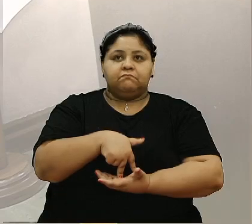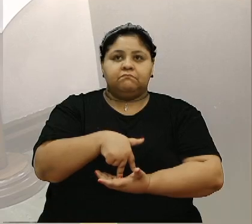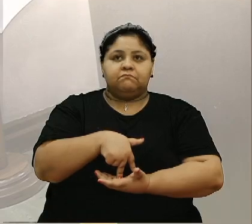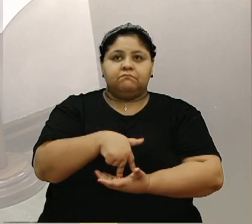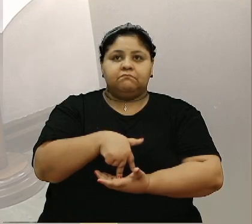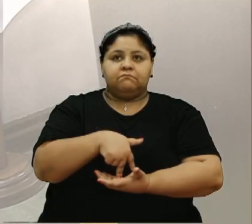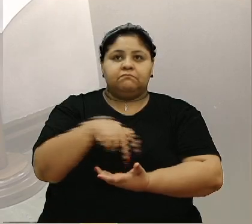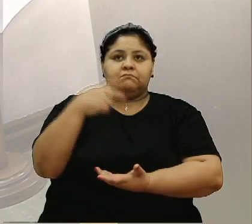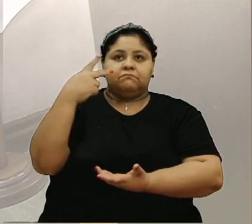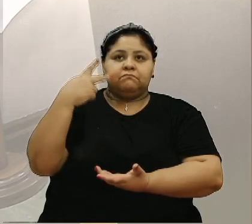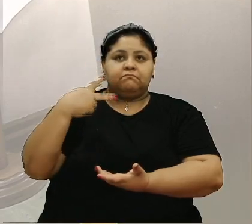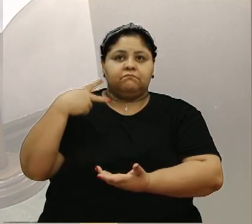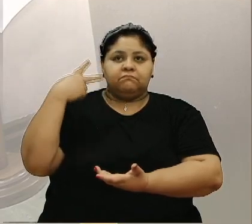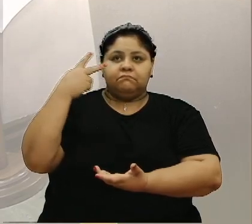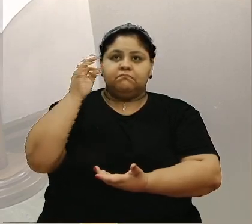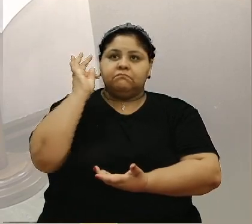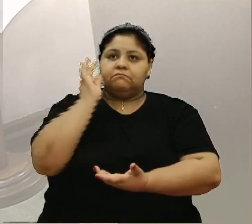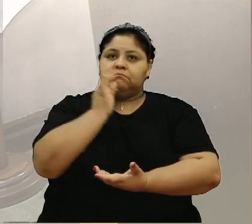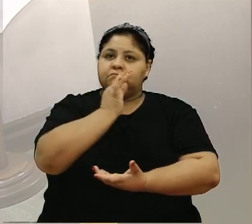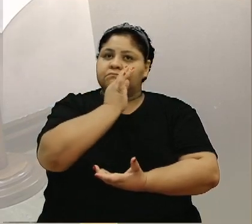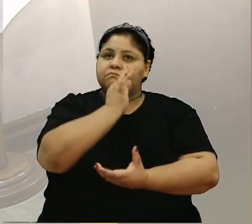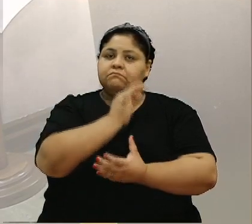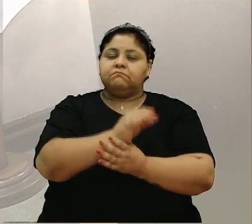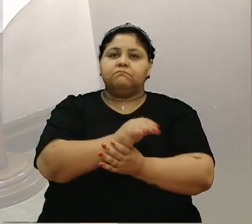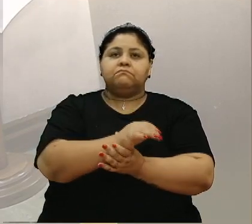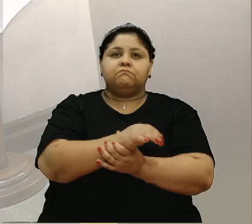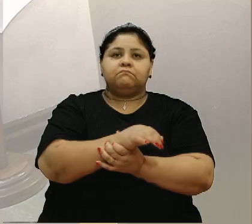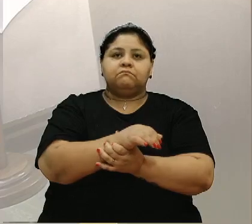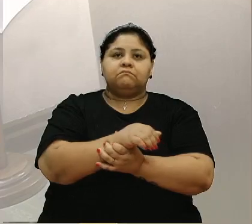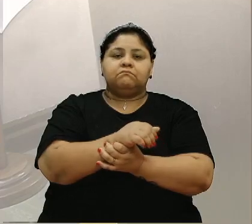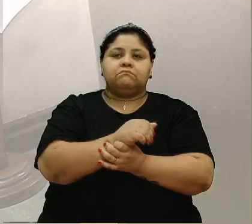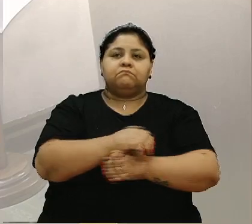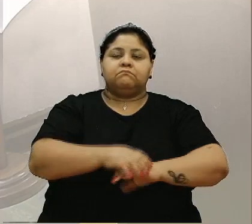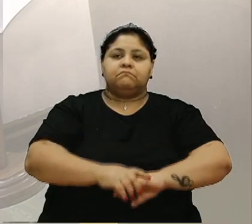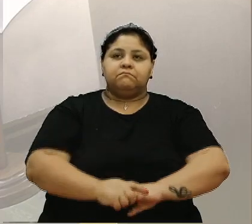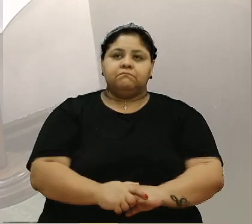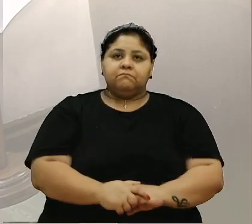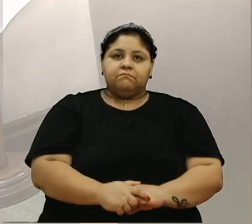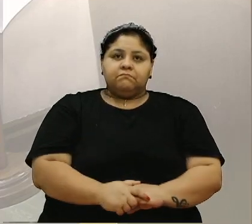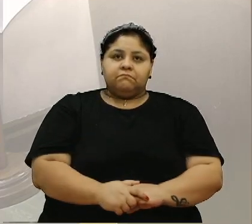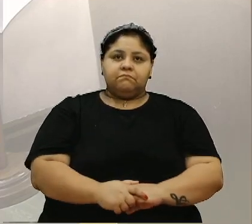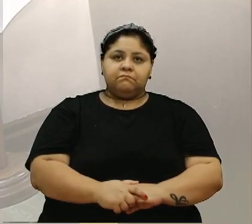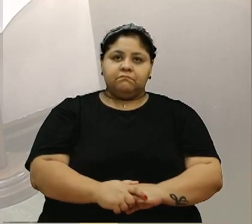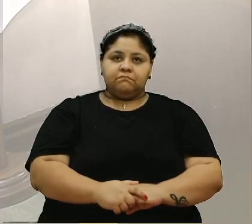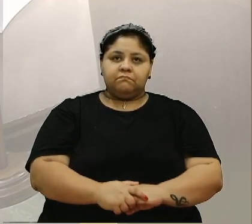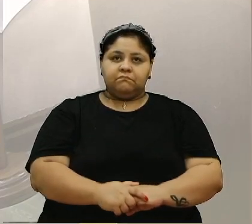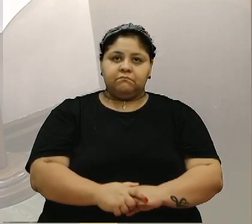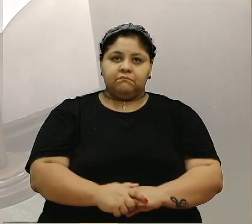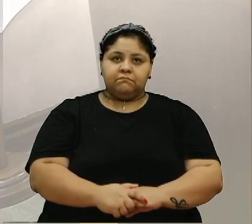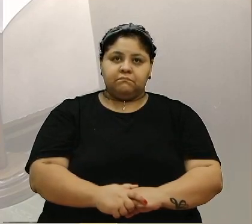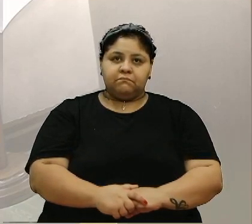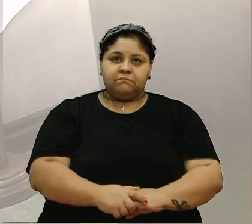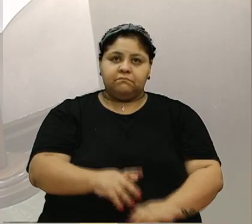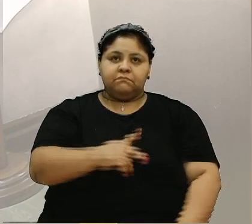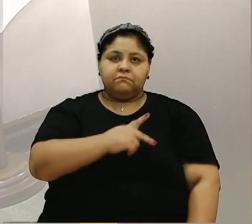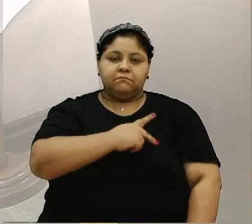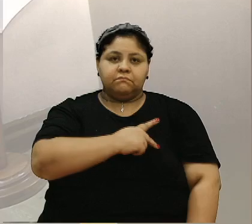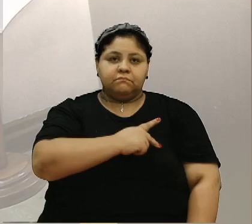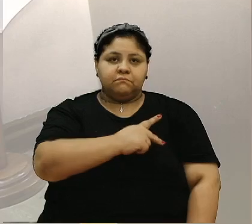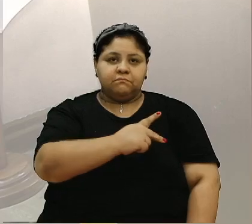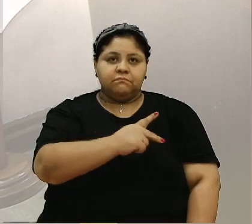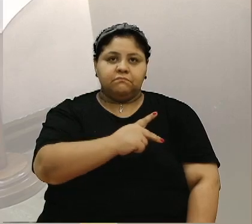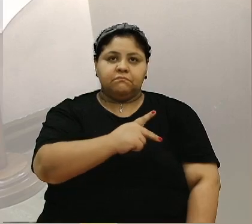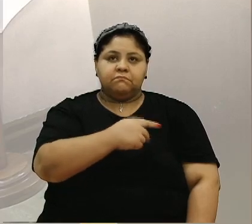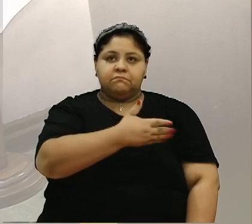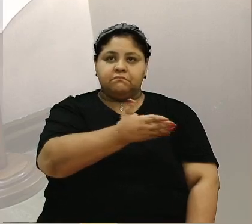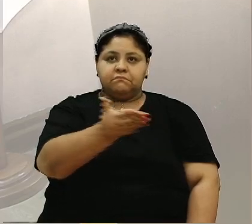Na tribuna, com a palavra a vereadora Tatiane Frisso, por cedência de espaço. Senhora presidente,